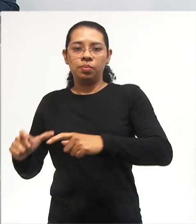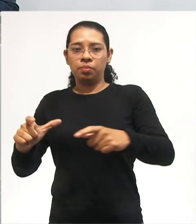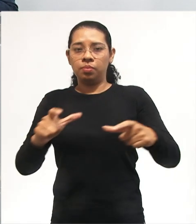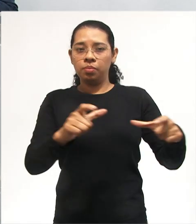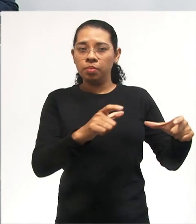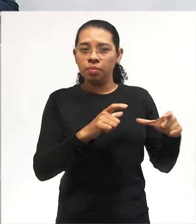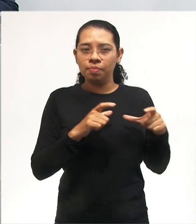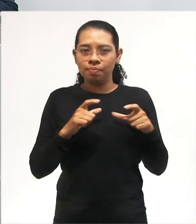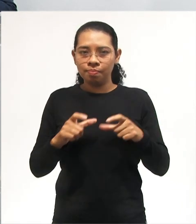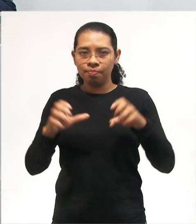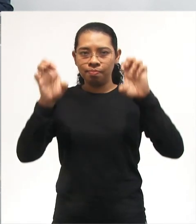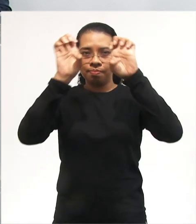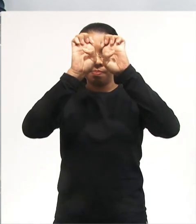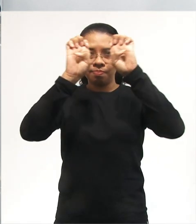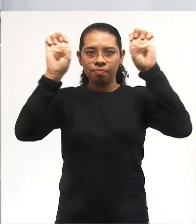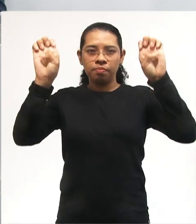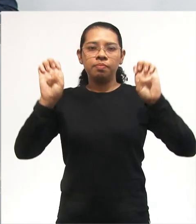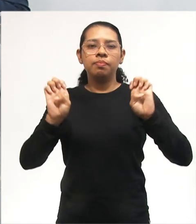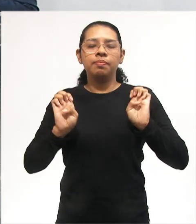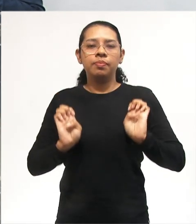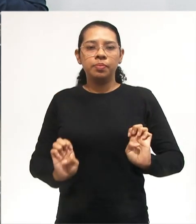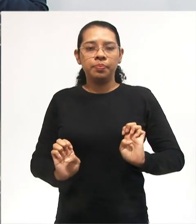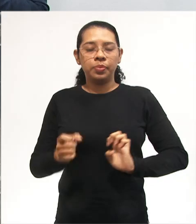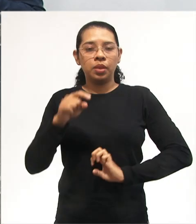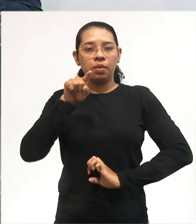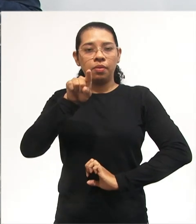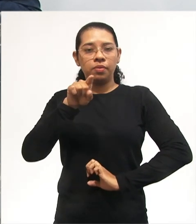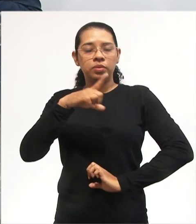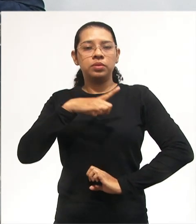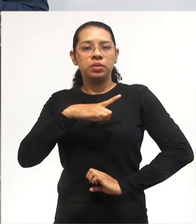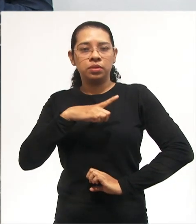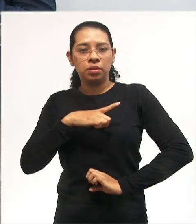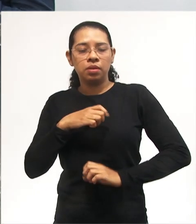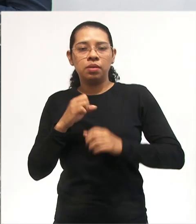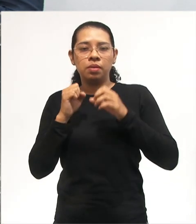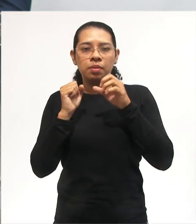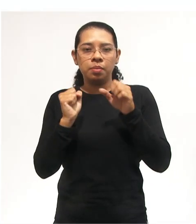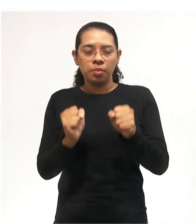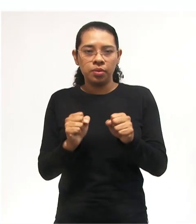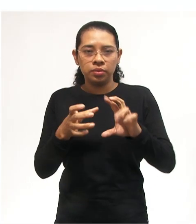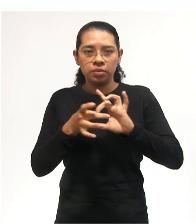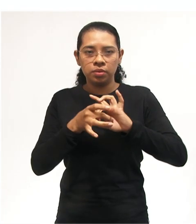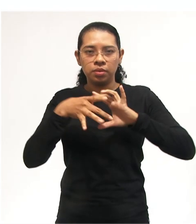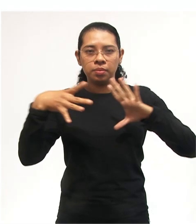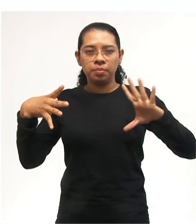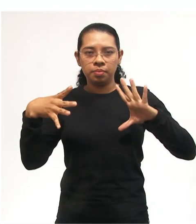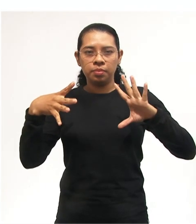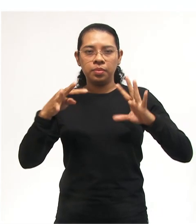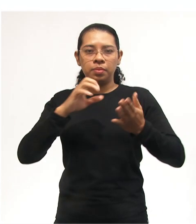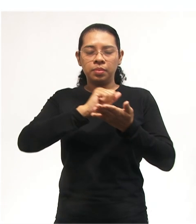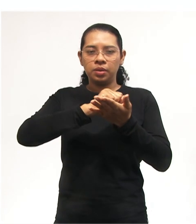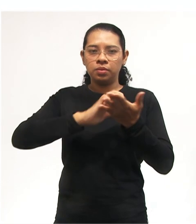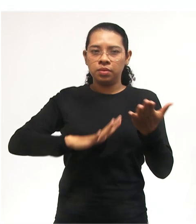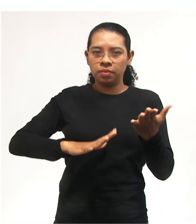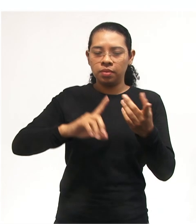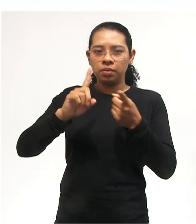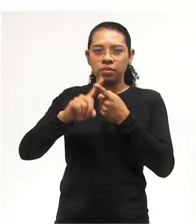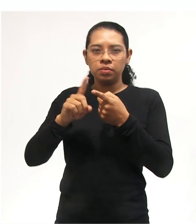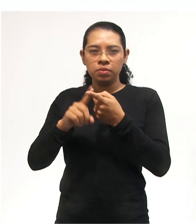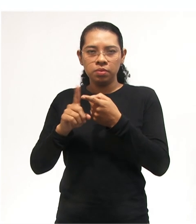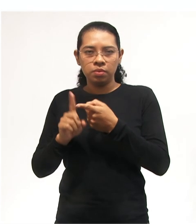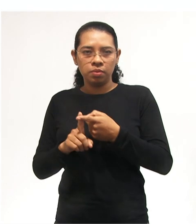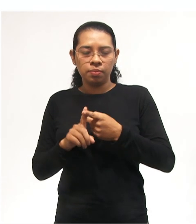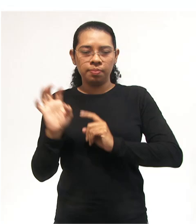de infraestrutura aonde você tem um fomento para que essas atividades ocorram. Do outro ponto, também na